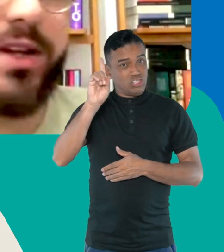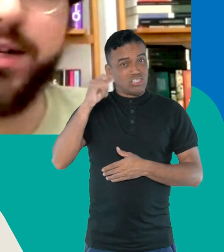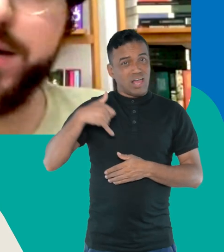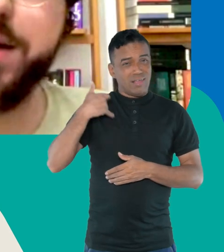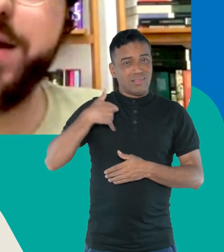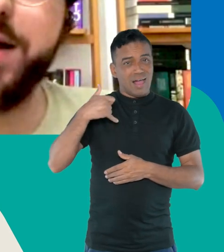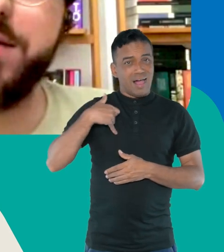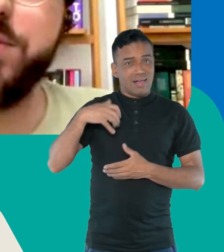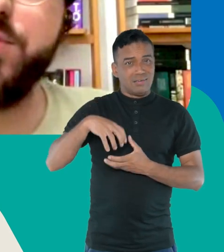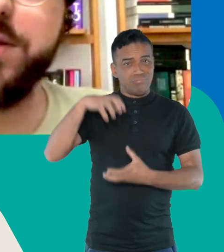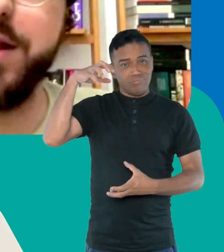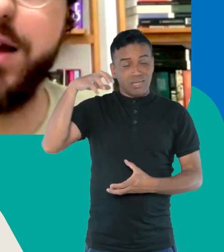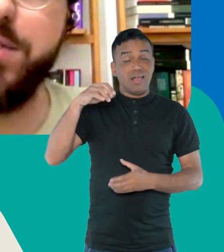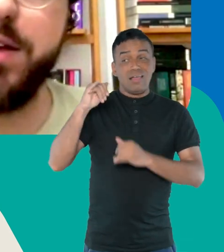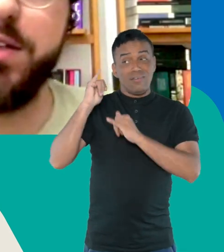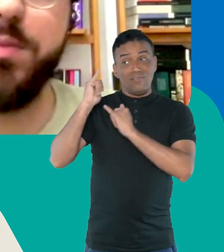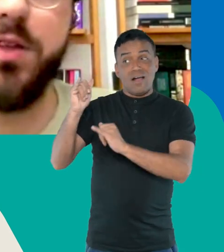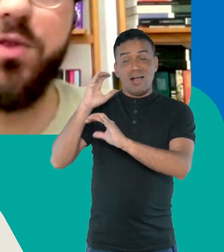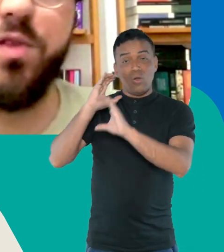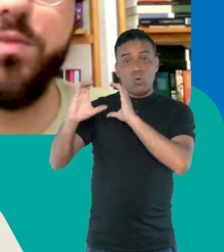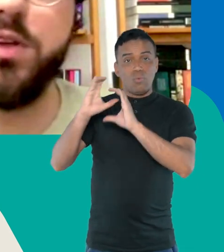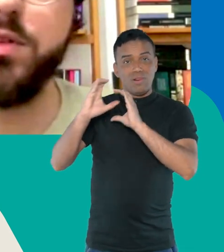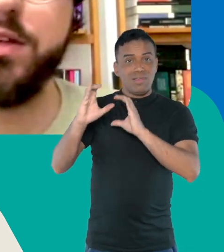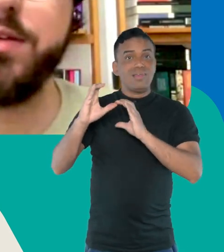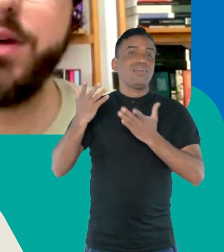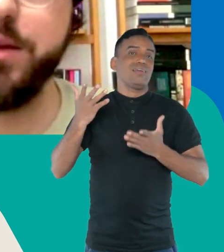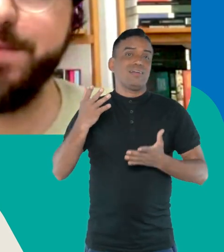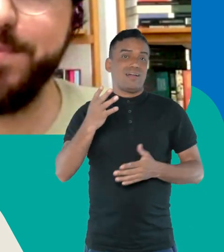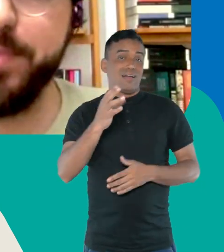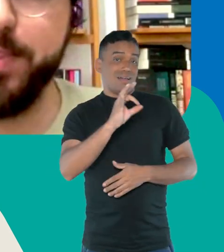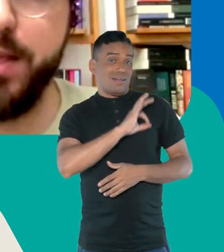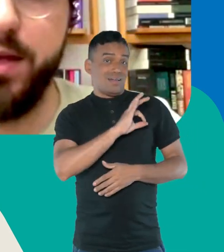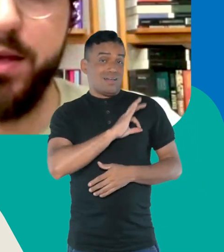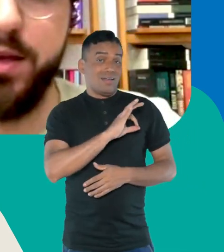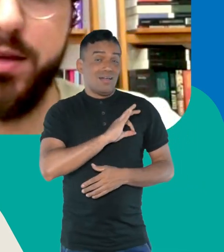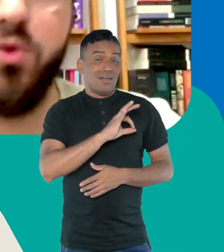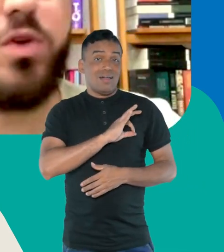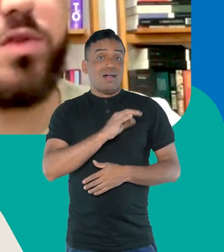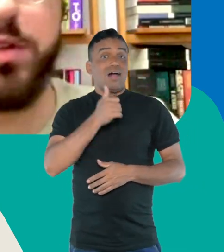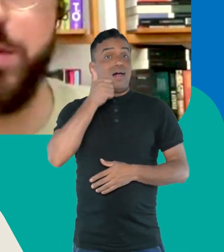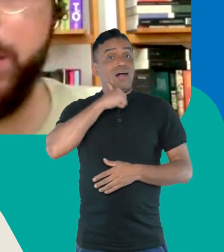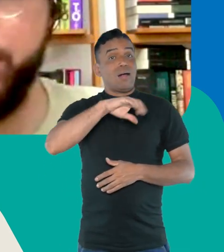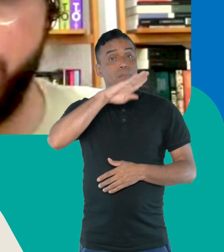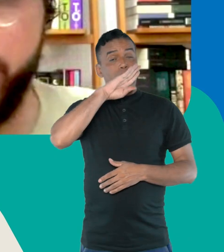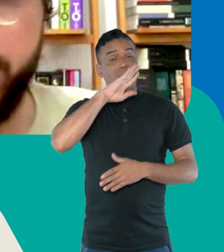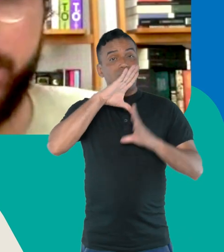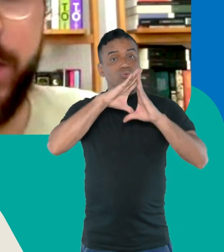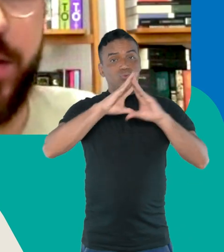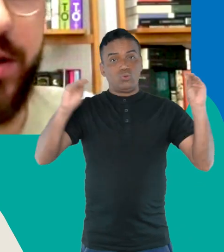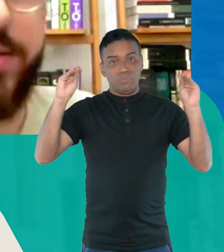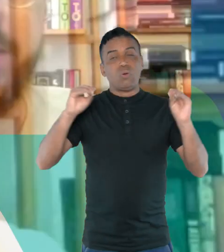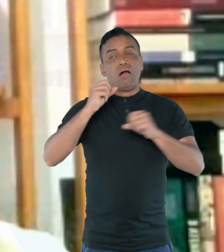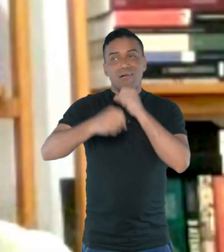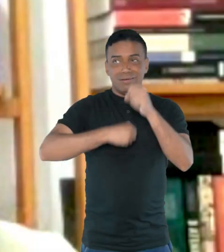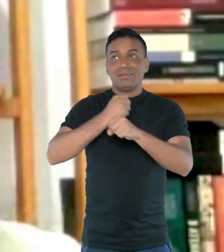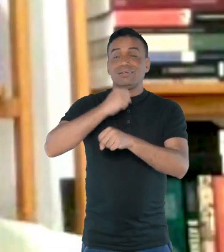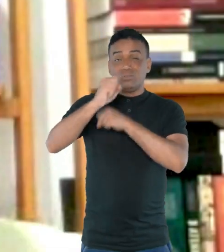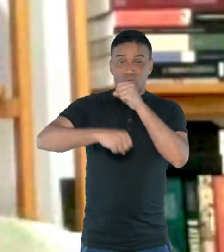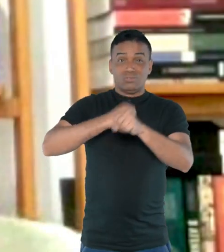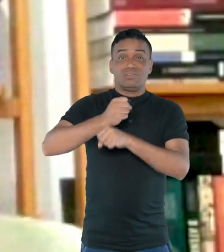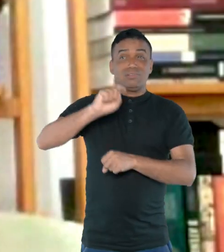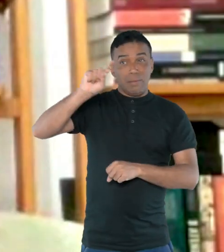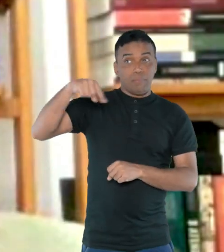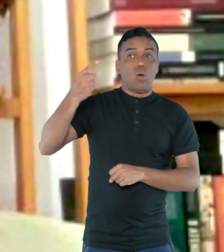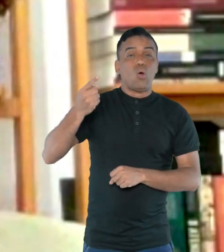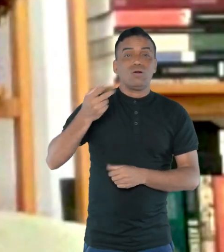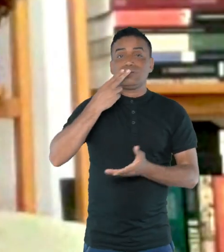velho, comunica às autoridades a respeito do sumiço dessa mãe. E muitos anos depois, ele recebe uma